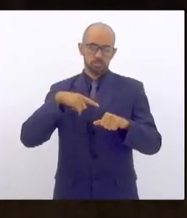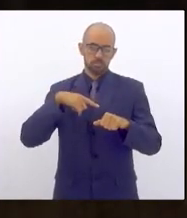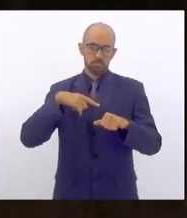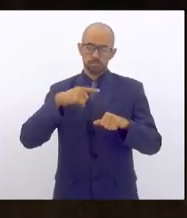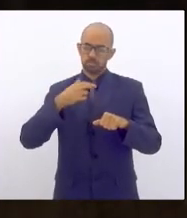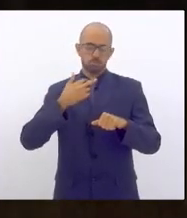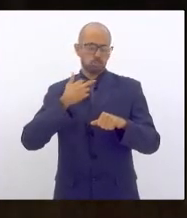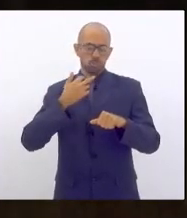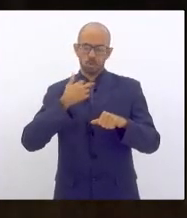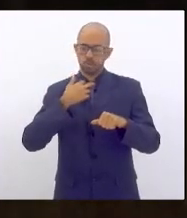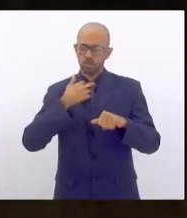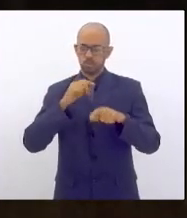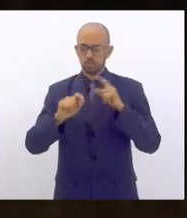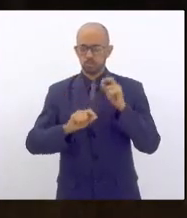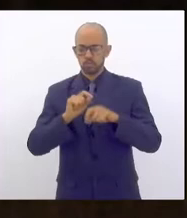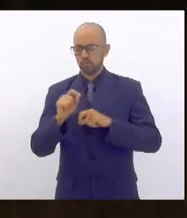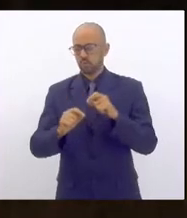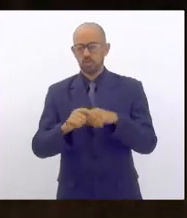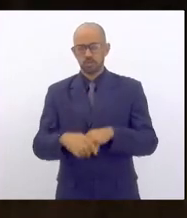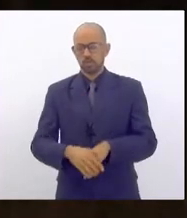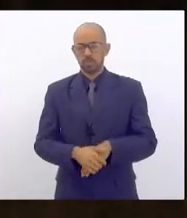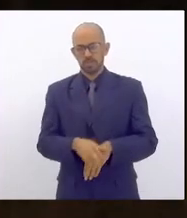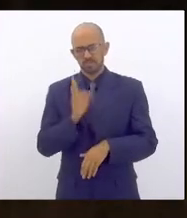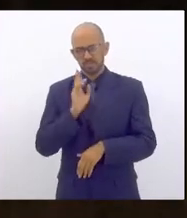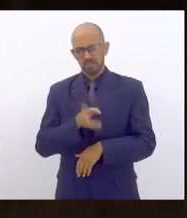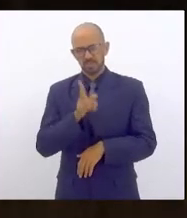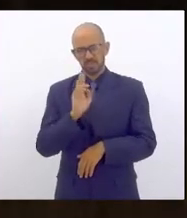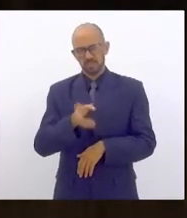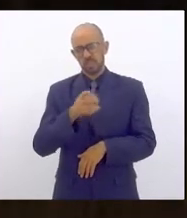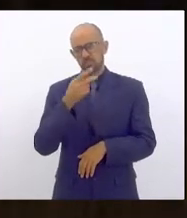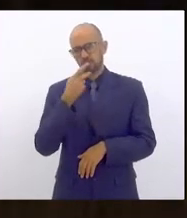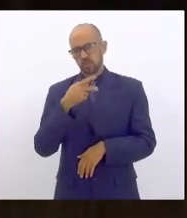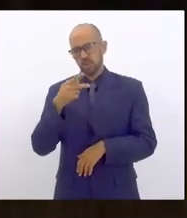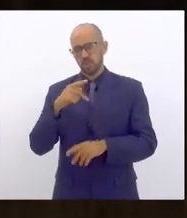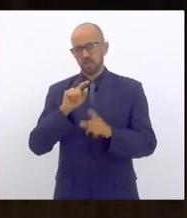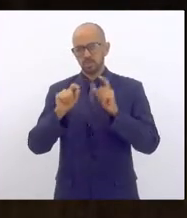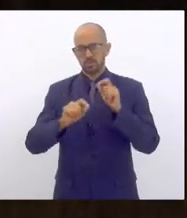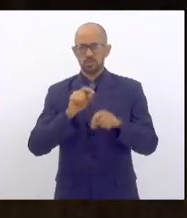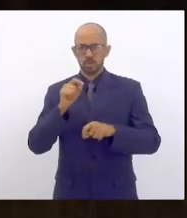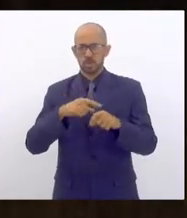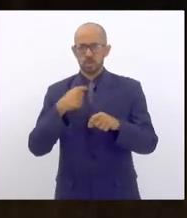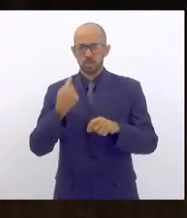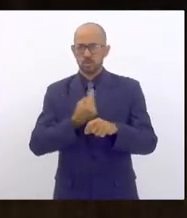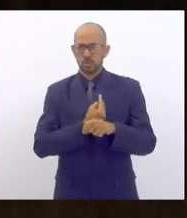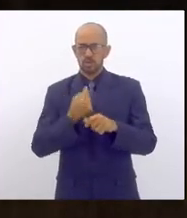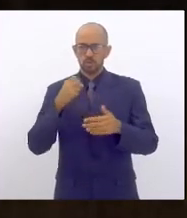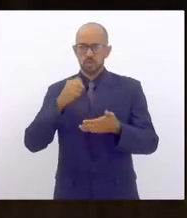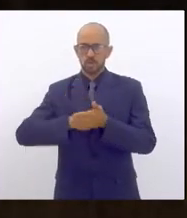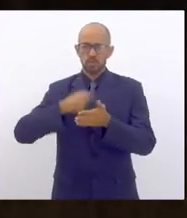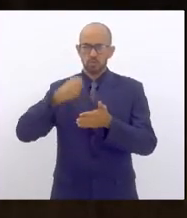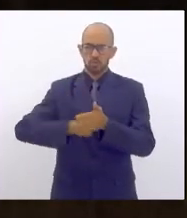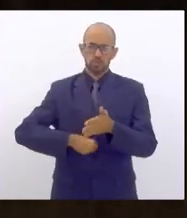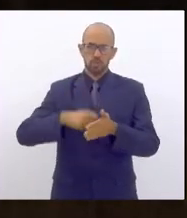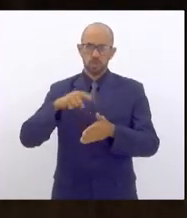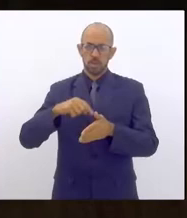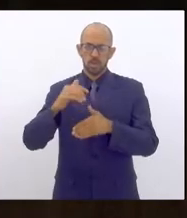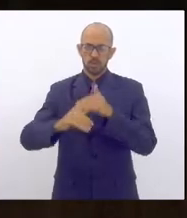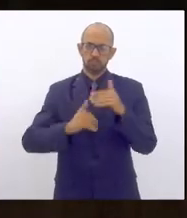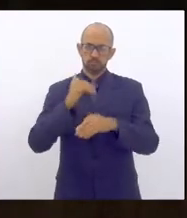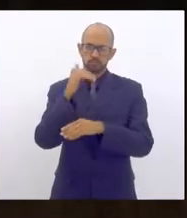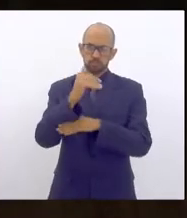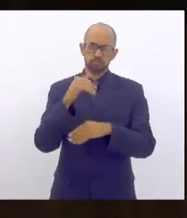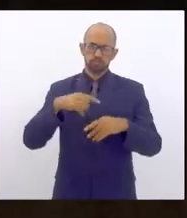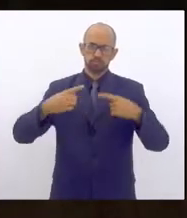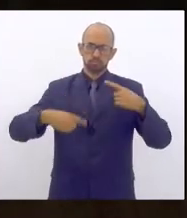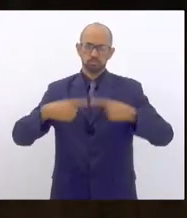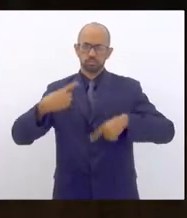não podemos, eu sempre falei aqui e continuo falando, a nossa grande luta é elevar a política